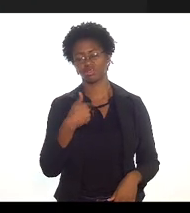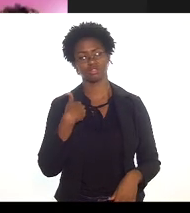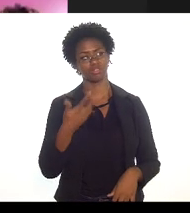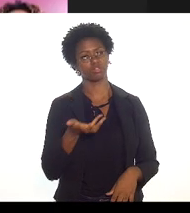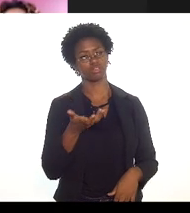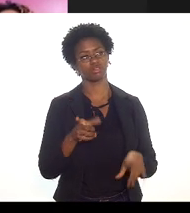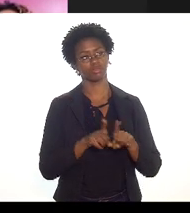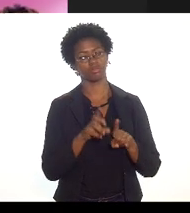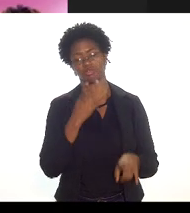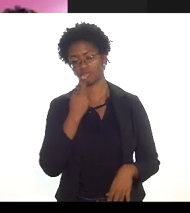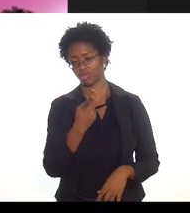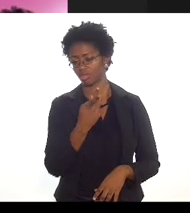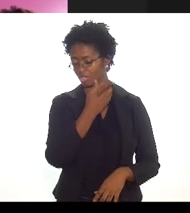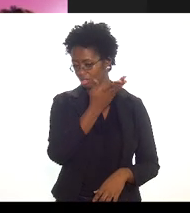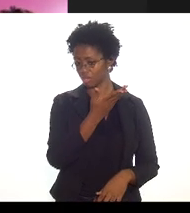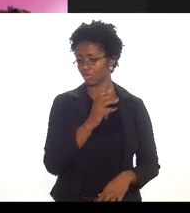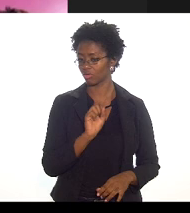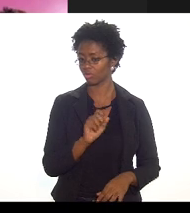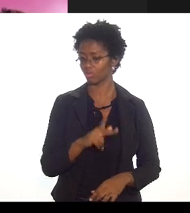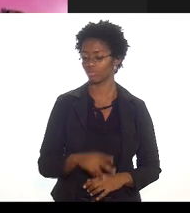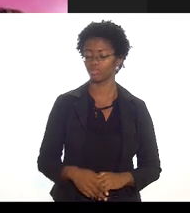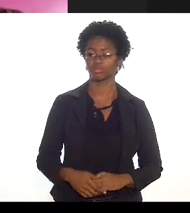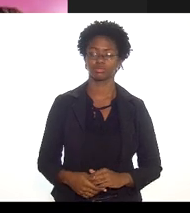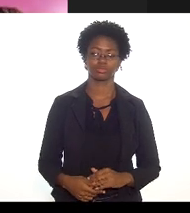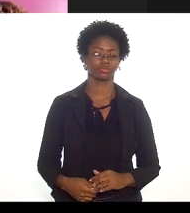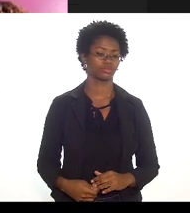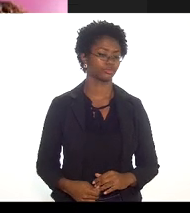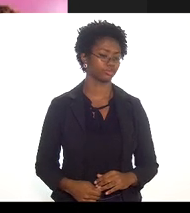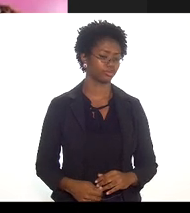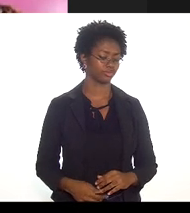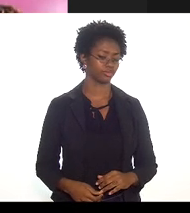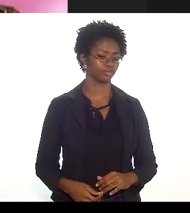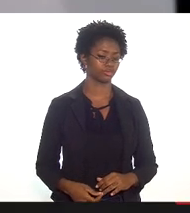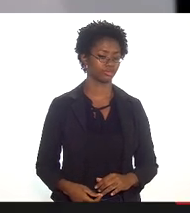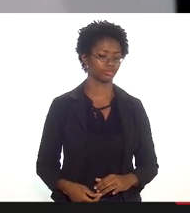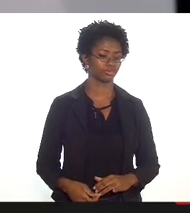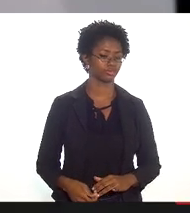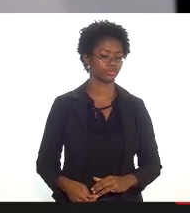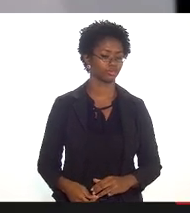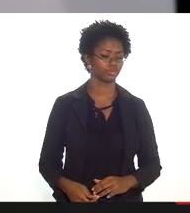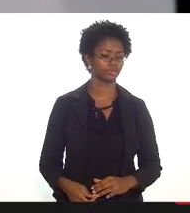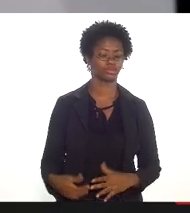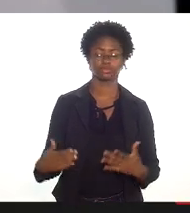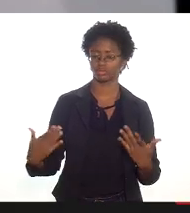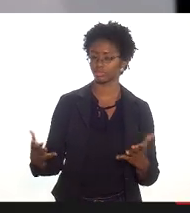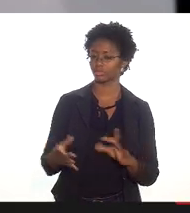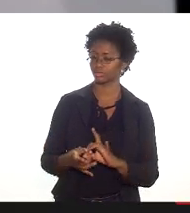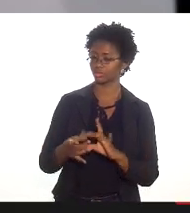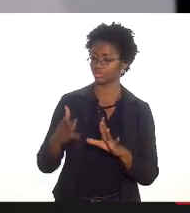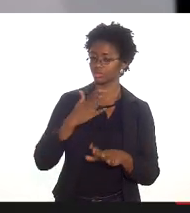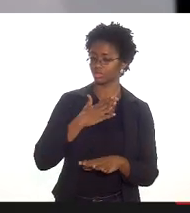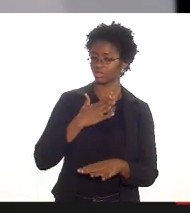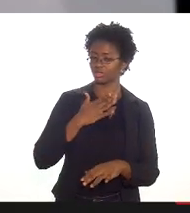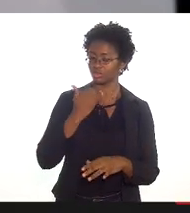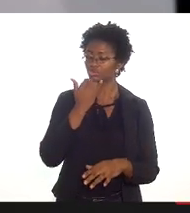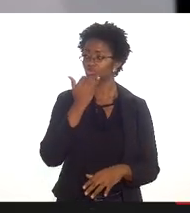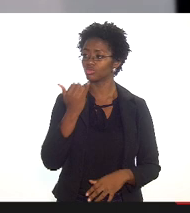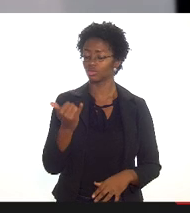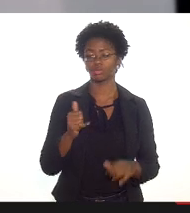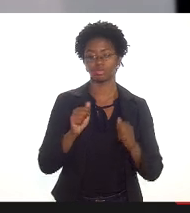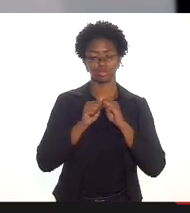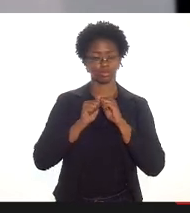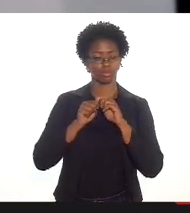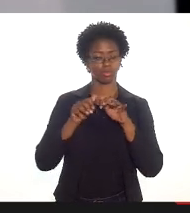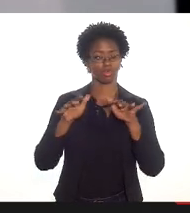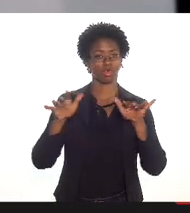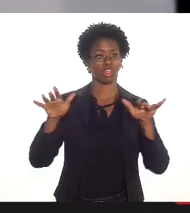ponderação. Não, apenas que ela botou, desculpe, me permitam, mas houve uma divulgação ampla e eu